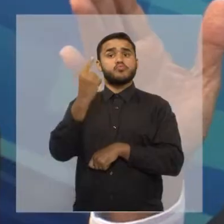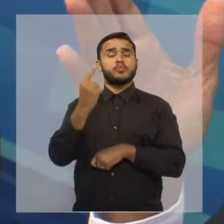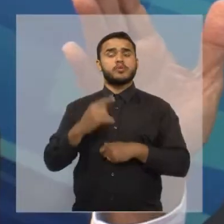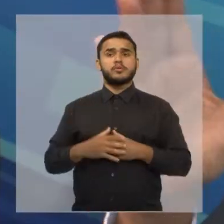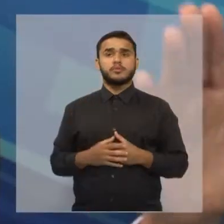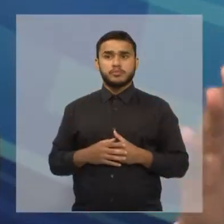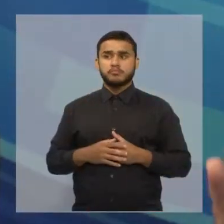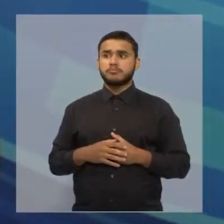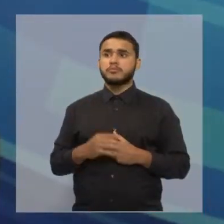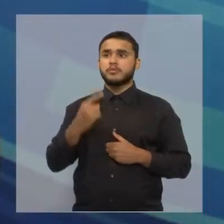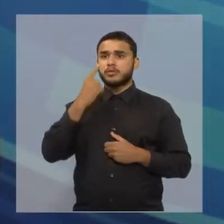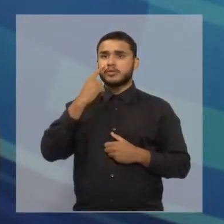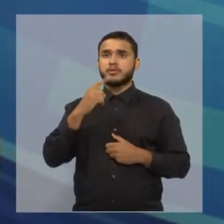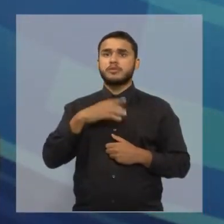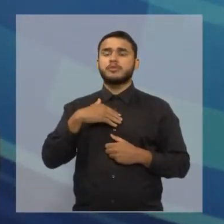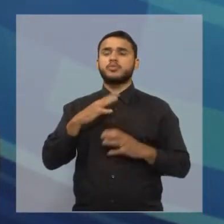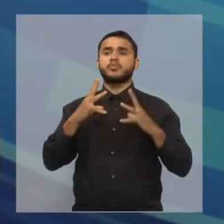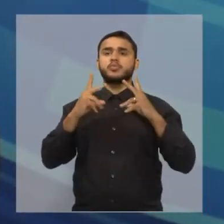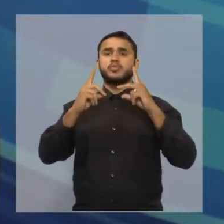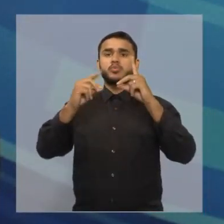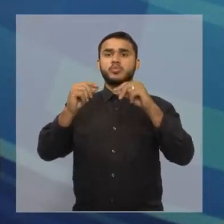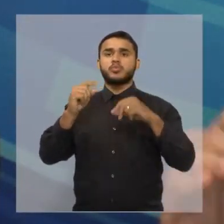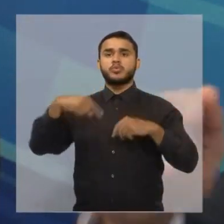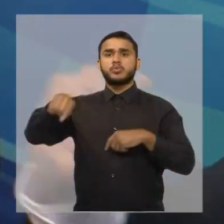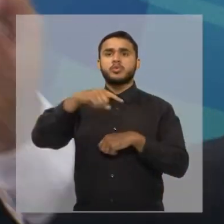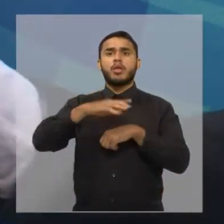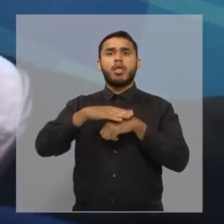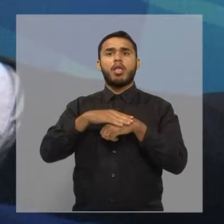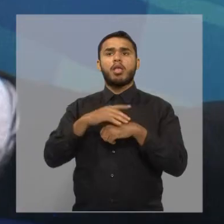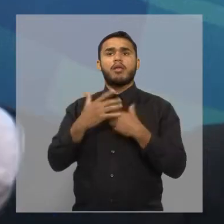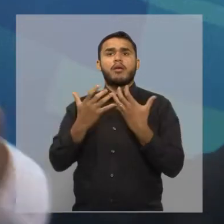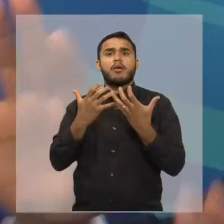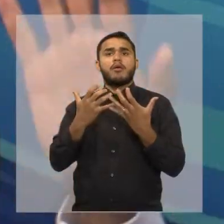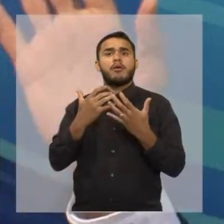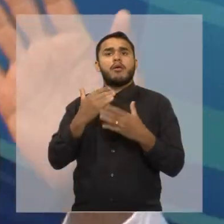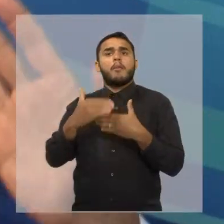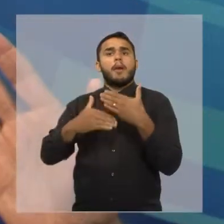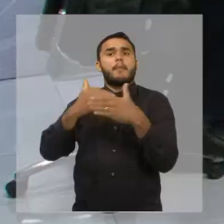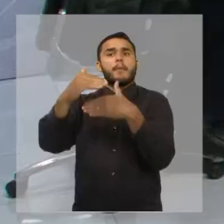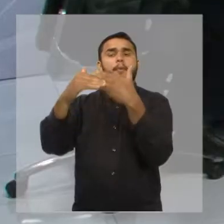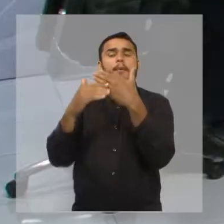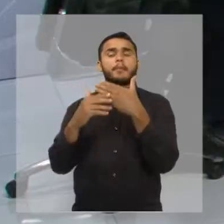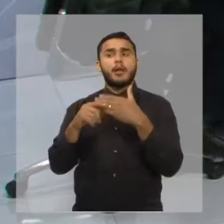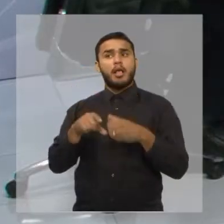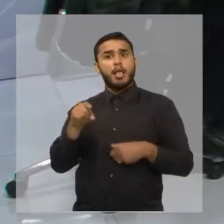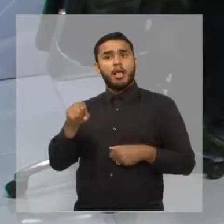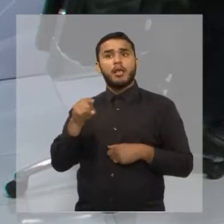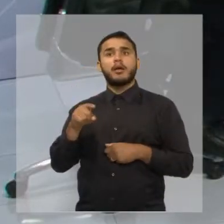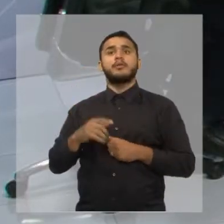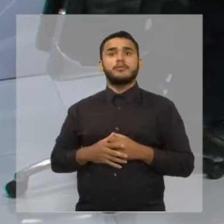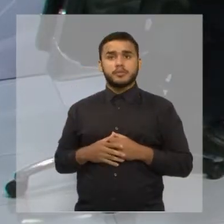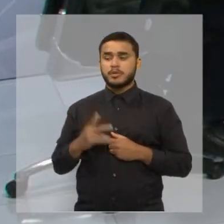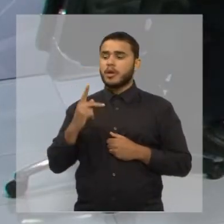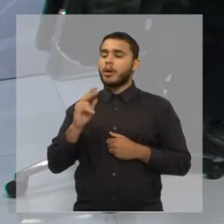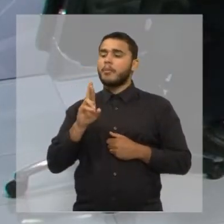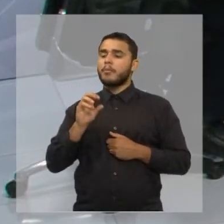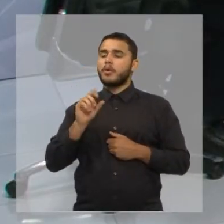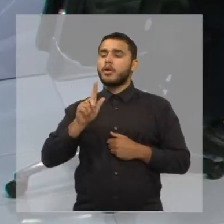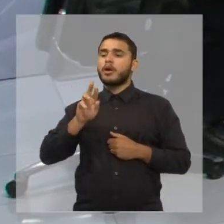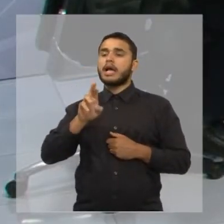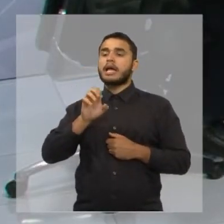um lado podia chamar fulano de lacaio dos exploradores, de tubarões, e não era discurso de ódio. Era indignação